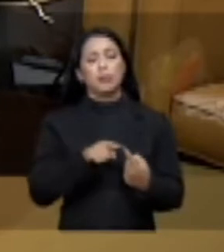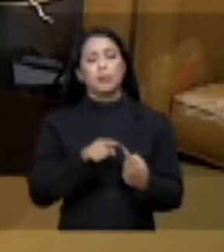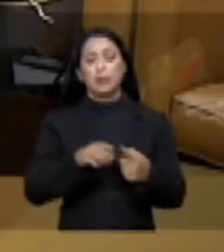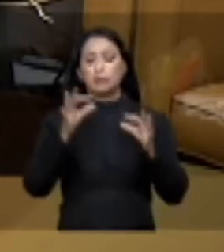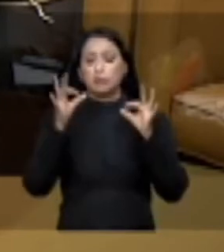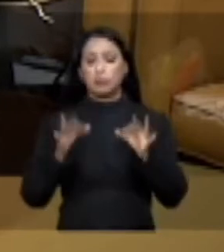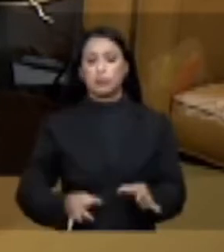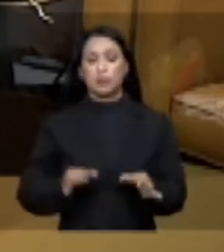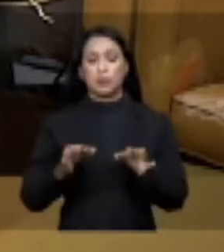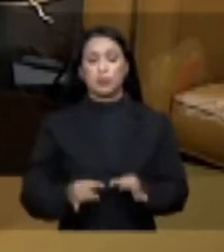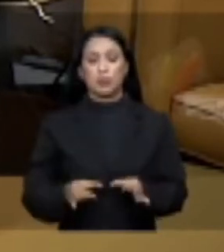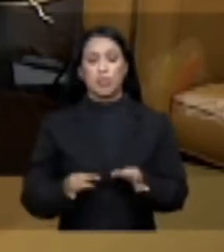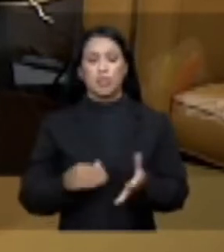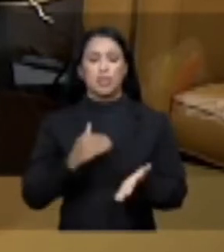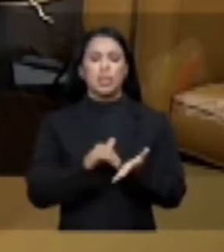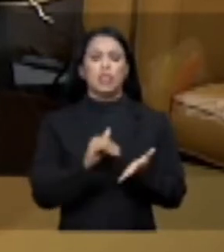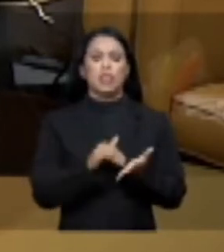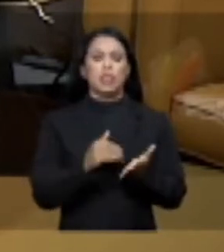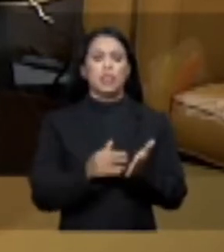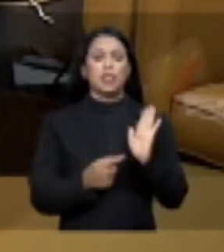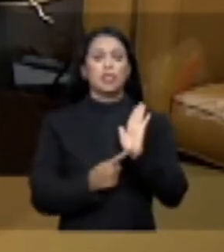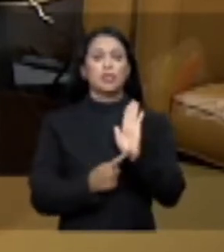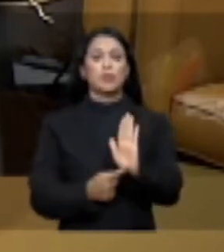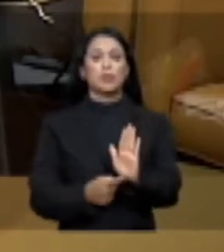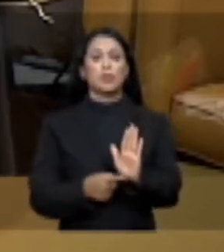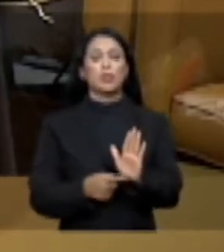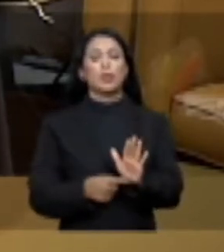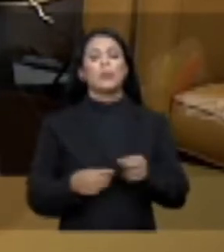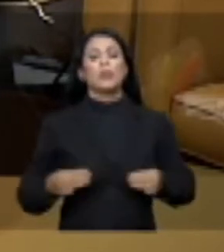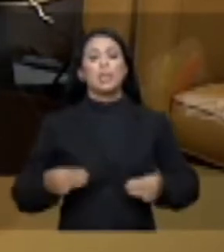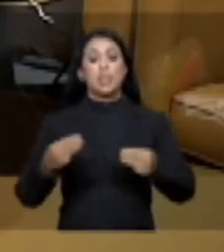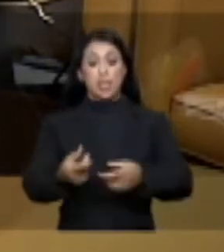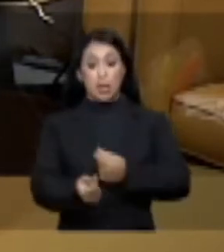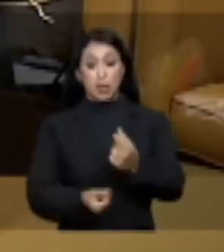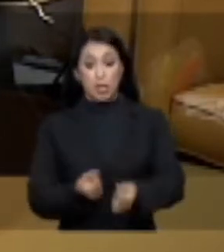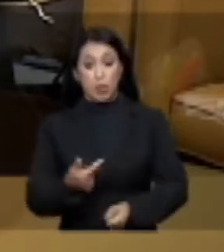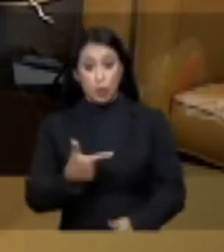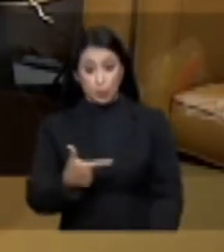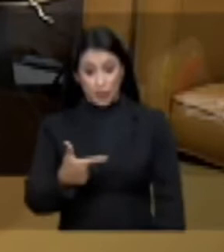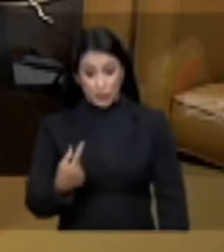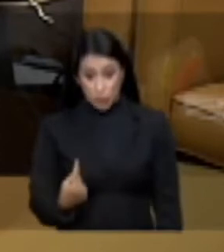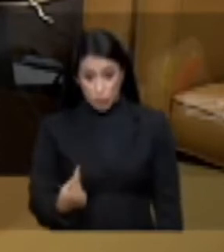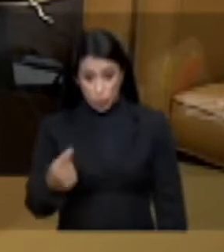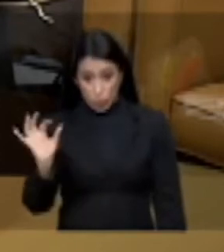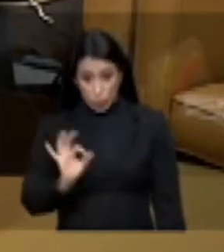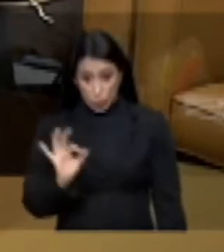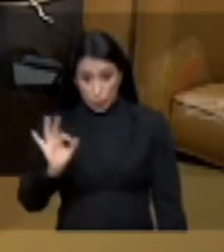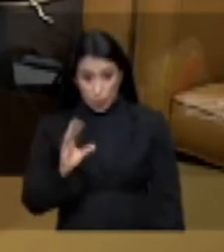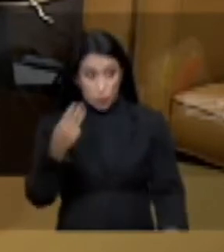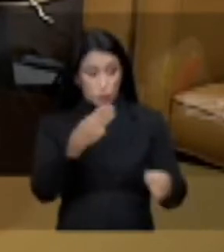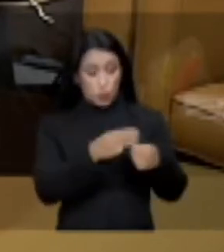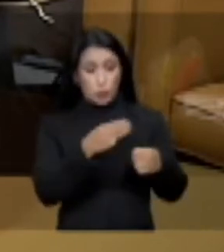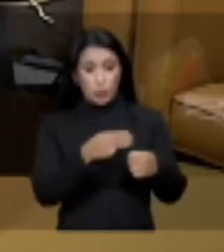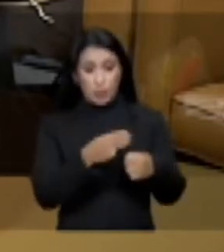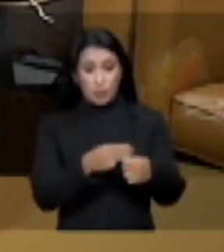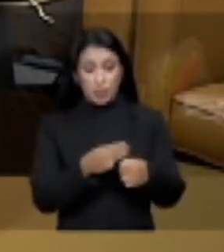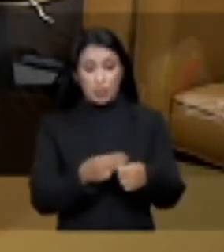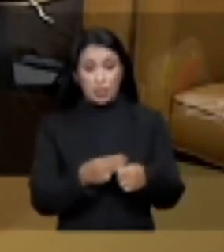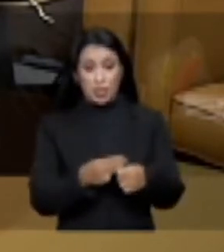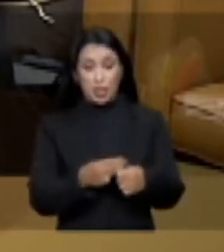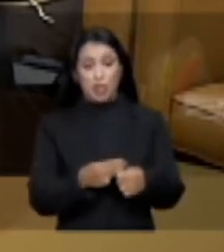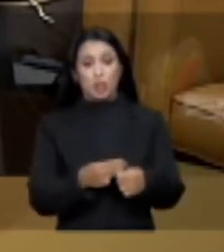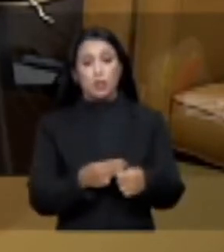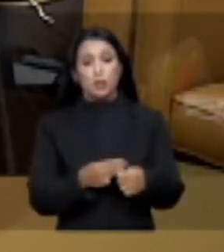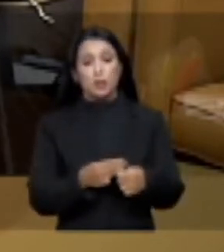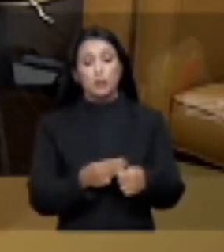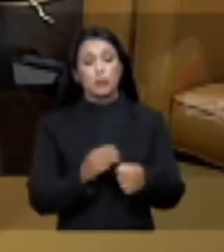Subsecretaria de Regulação de Mercados do Ministério da Economia, 21% dos municípios atendidos pelas companhias